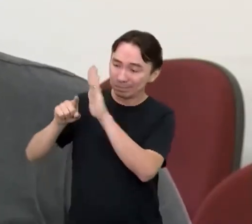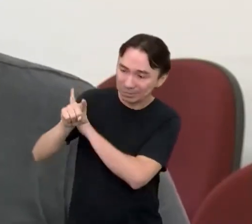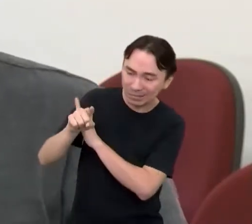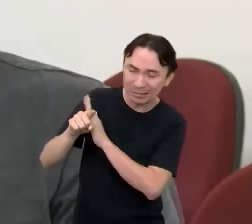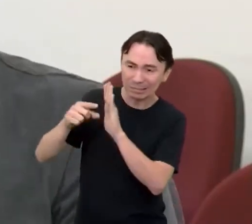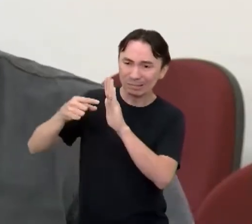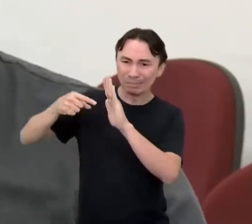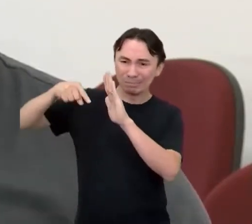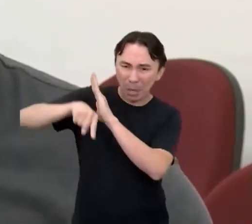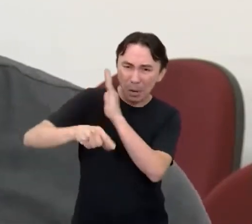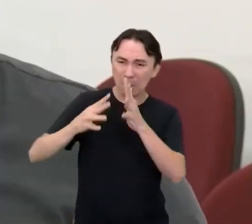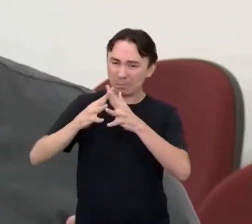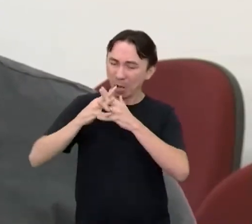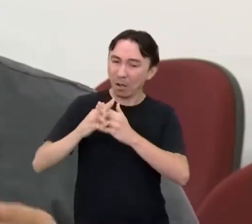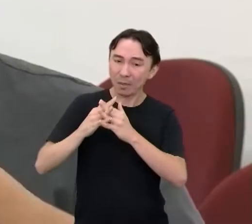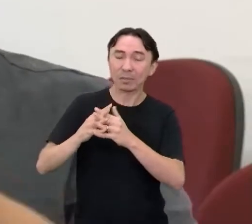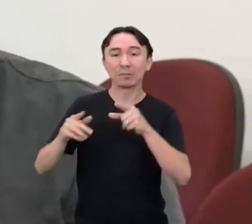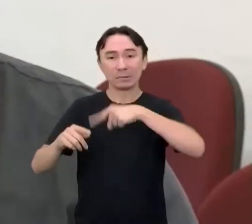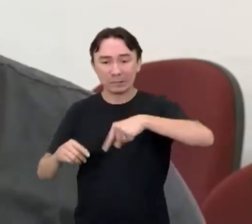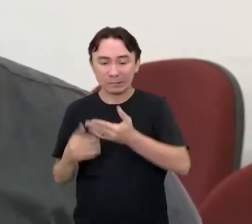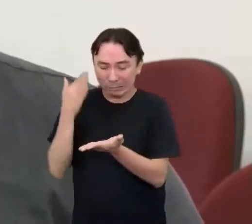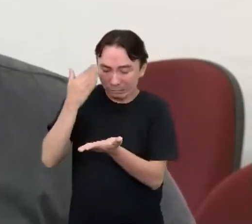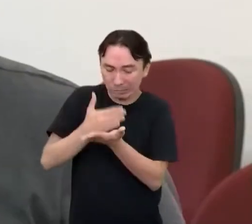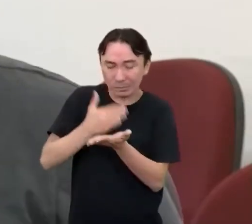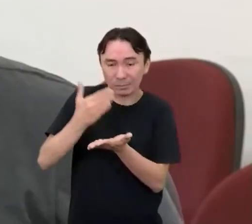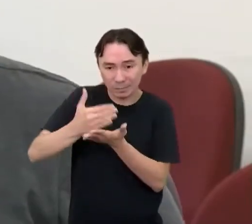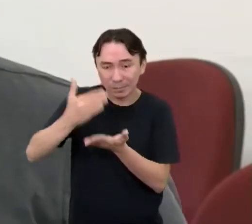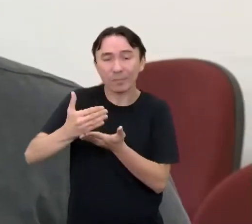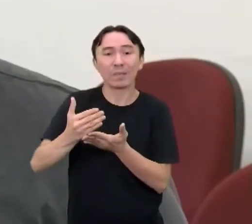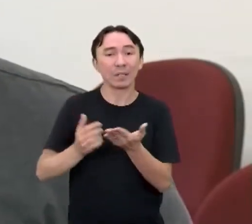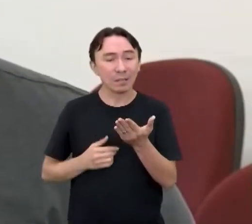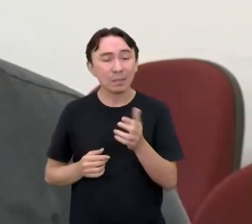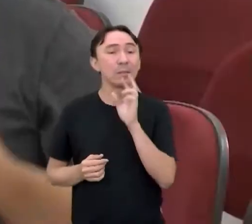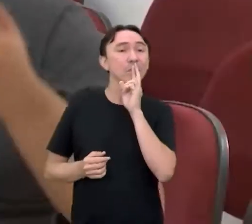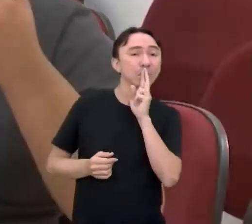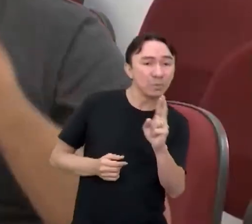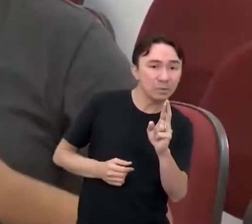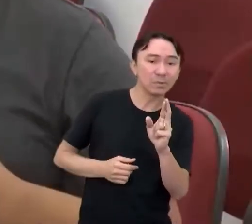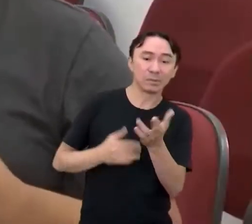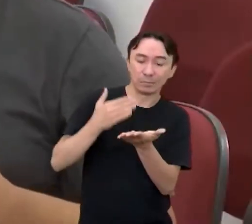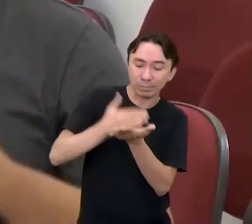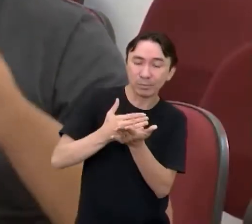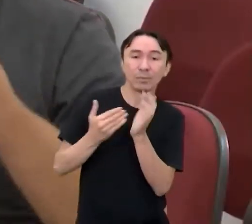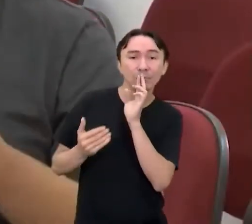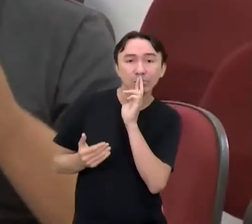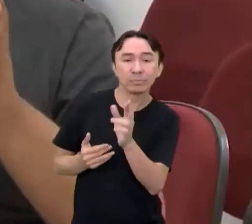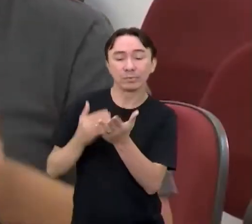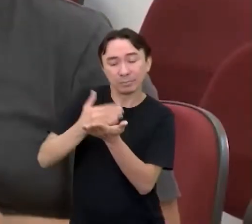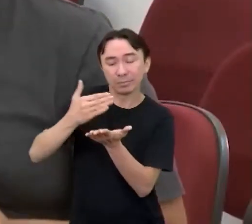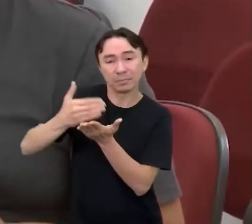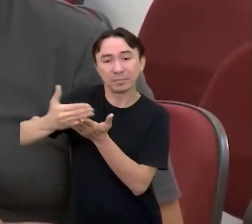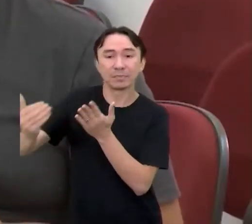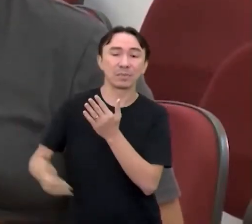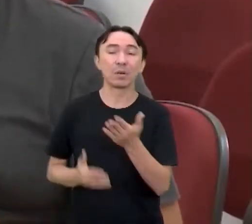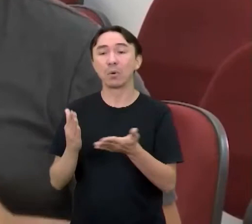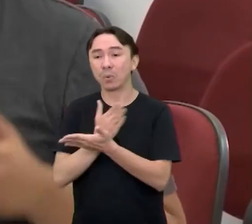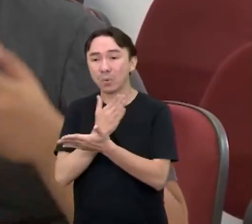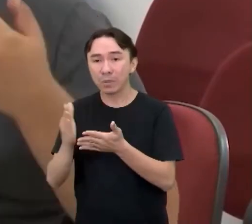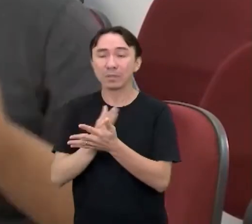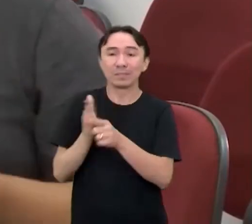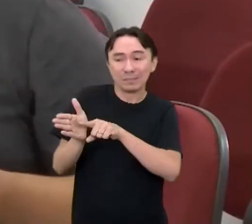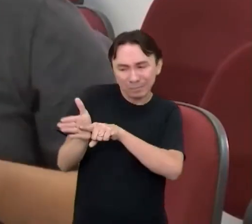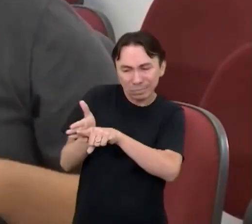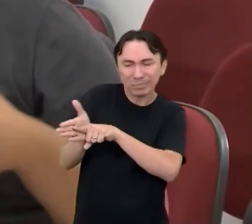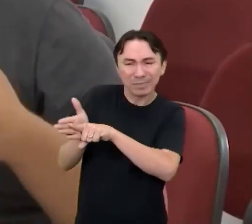cada pessoa faz uma parte desse grande projeto que é responder uma pergunta, né? Então vai ter pessoas que vão fazer o que a gente chama de pesquisa